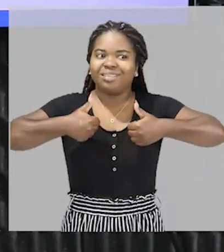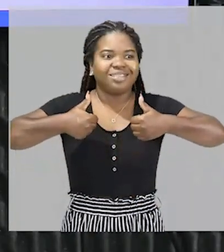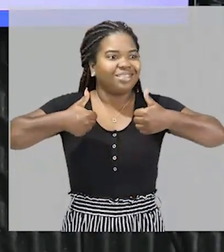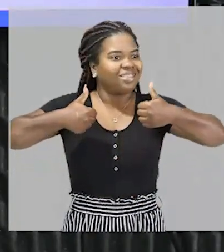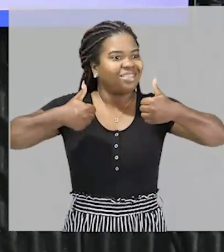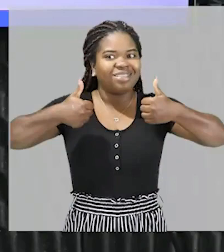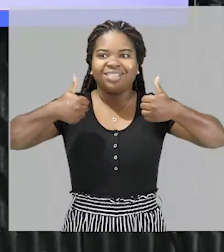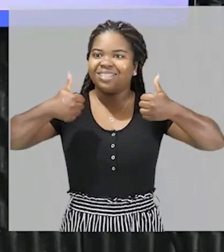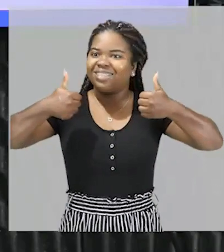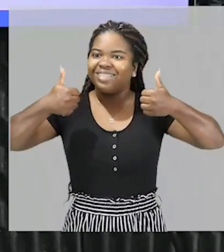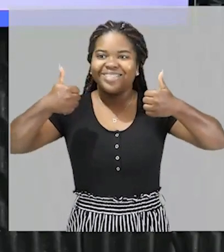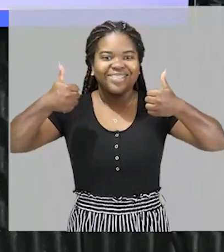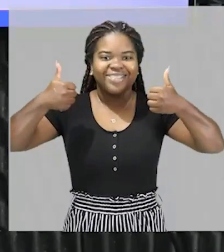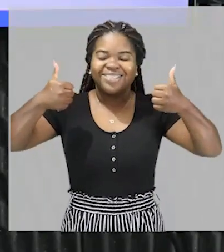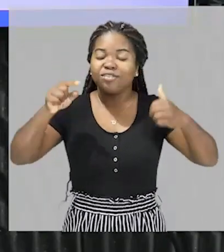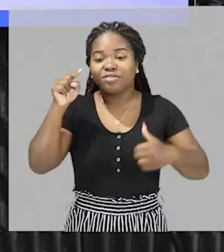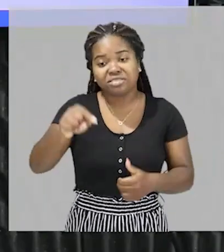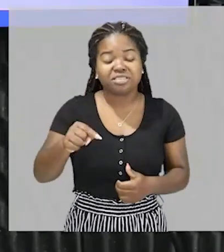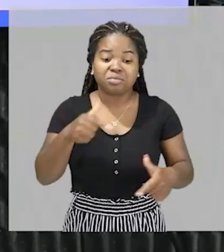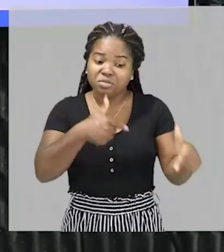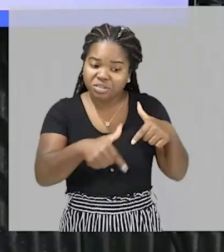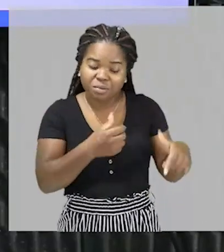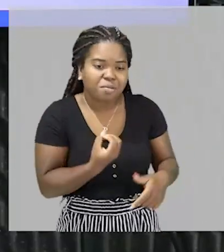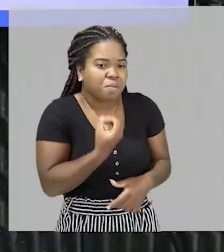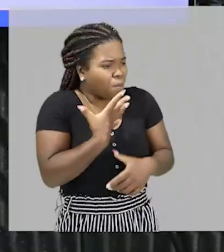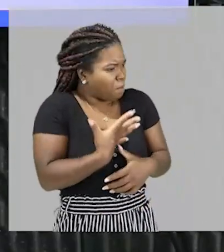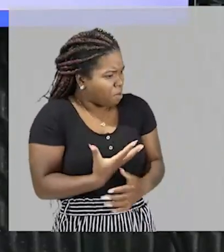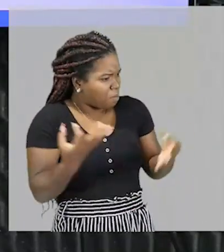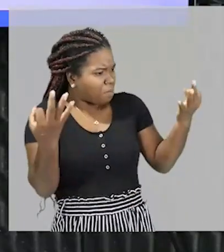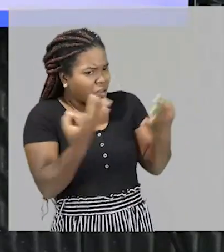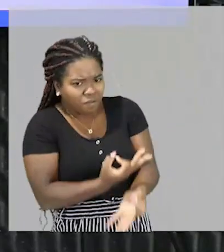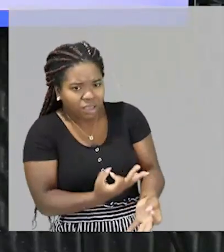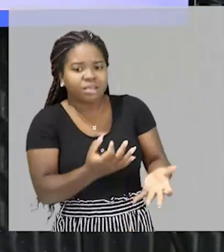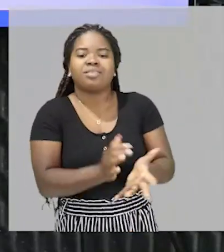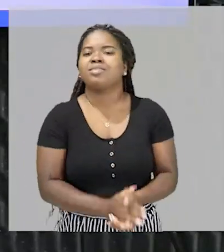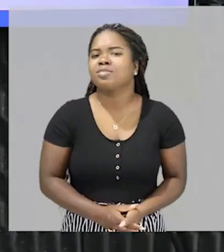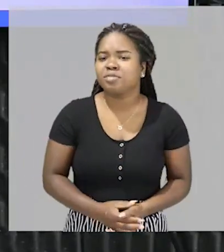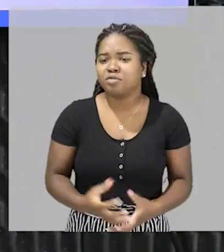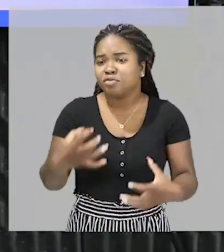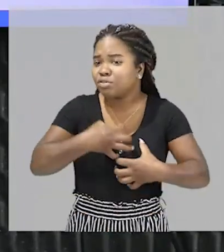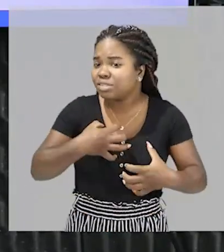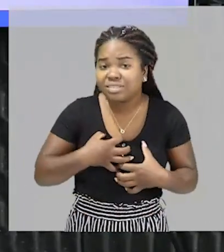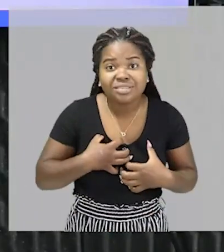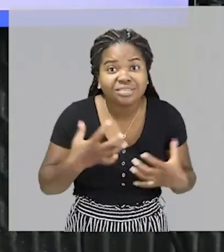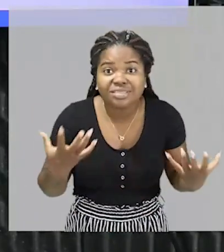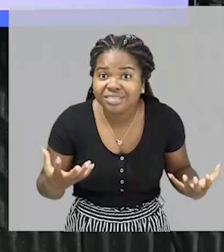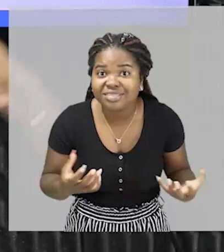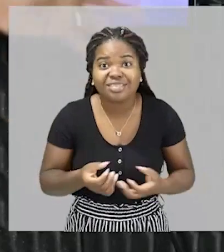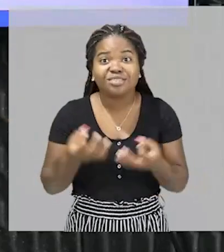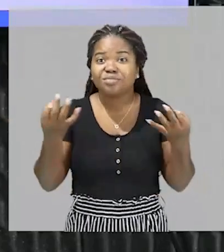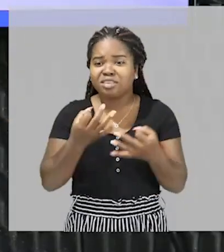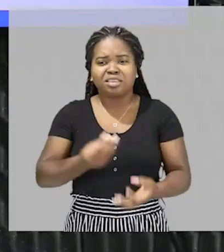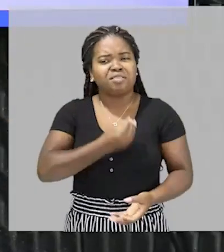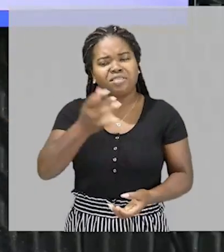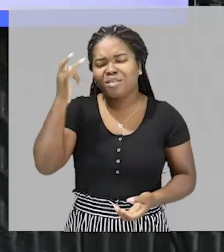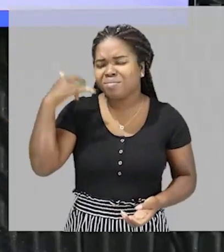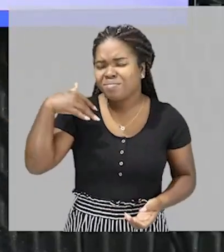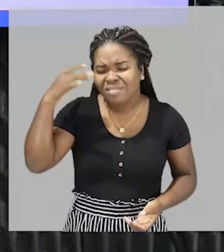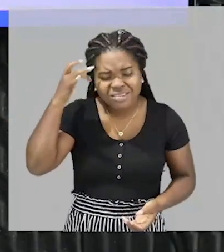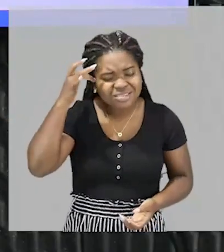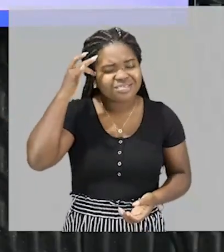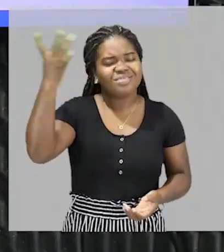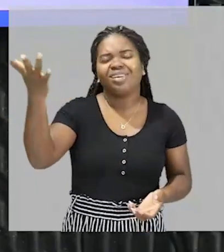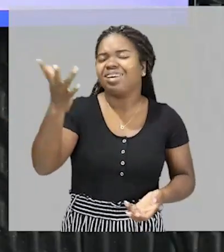você sabe que você está fazendo um trabalho bem feito, aquilo te faz um bem tão grande que você descobre que a vida é mais fácil a partir daquilo